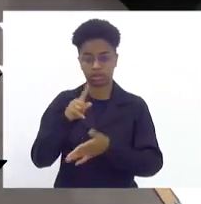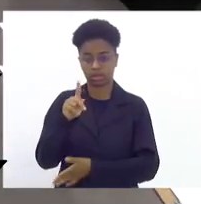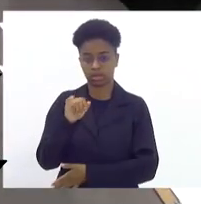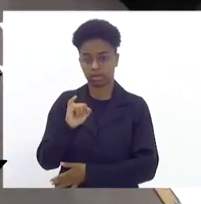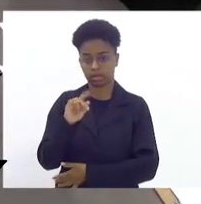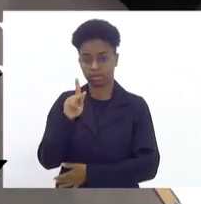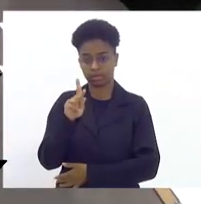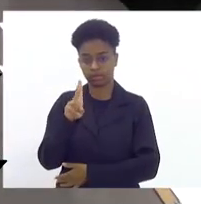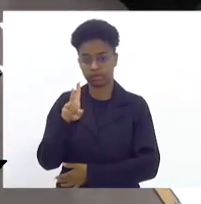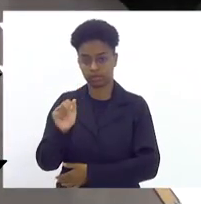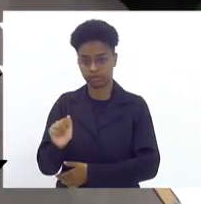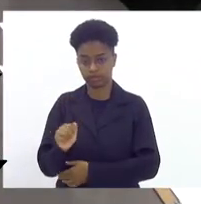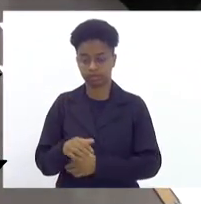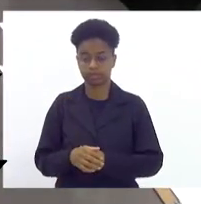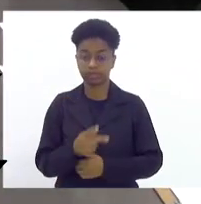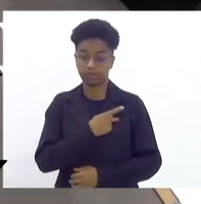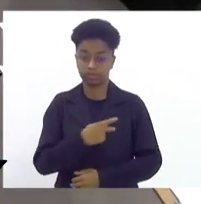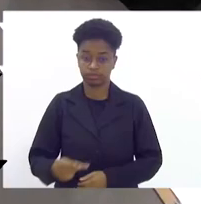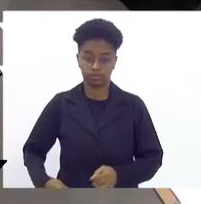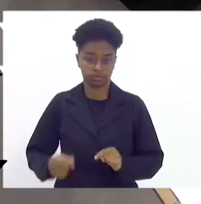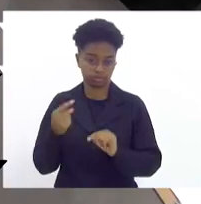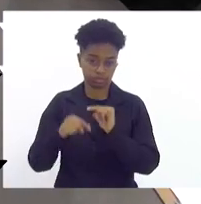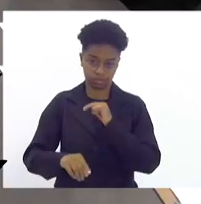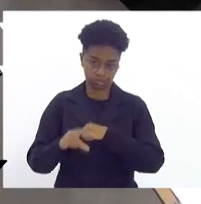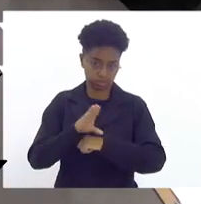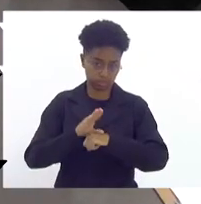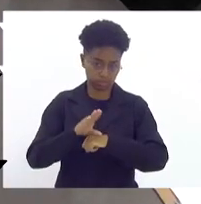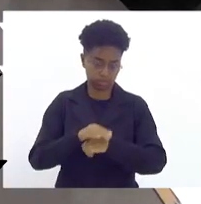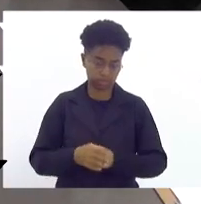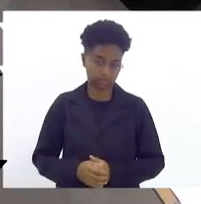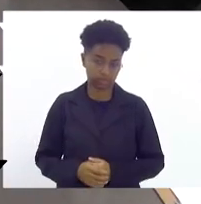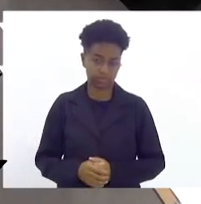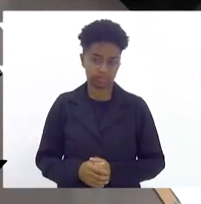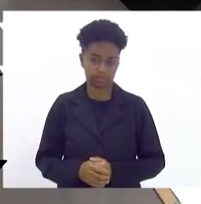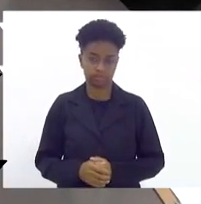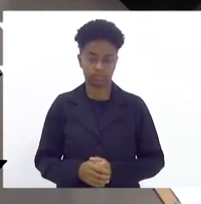Senhor presidente, isso aí é pela inconstitucionalidade.